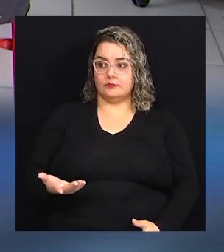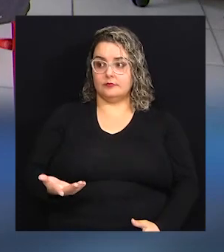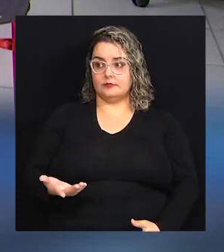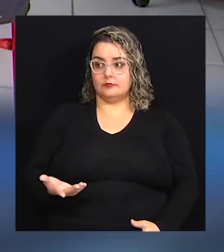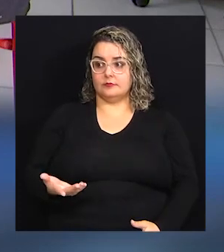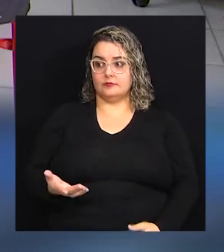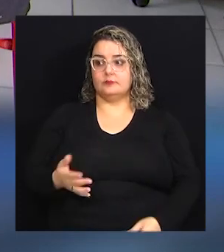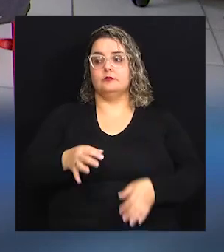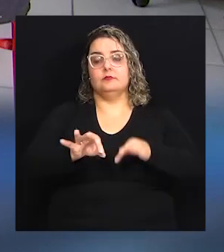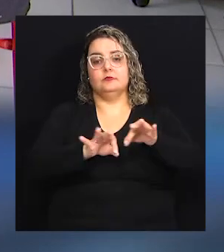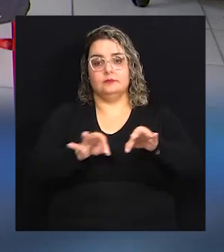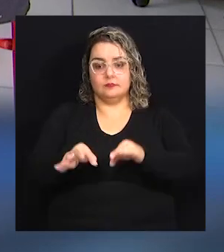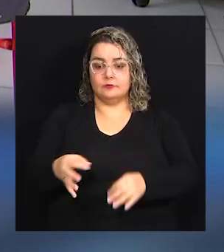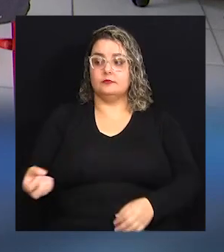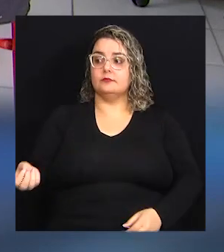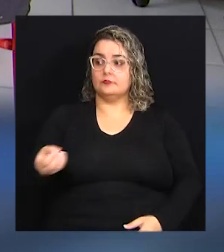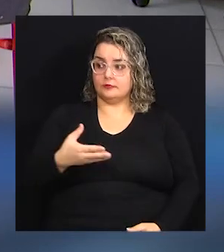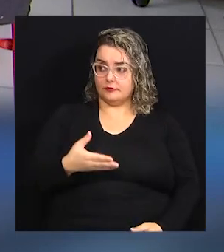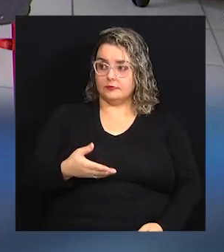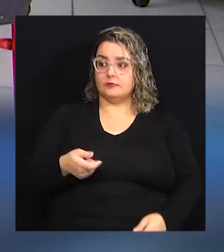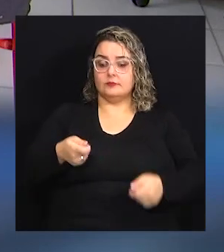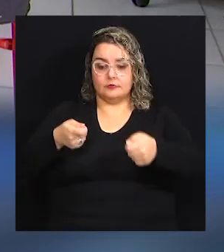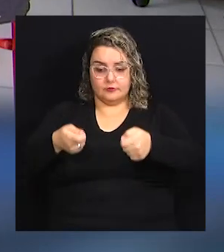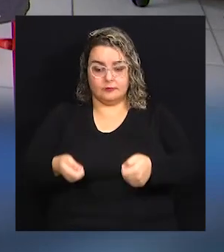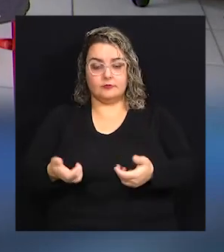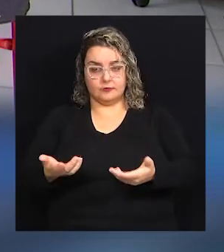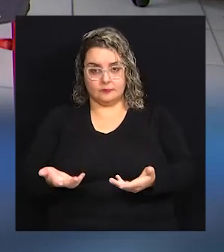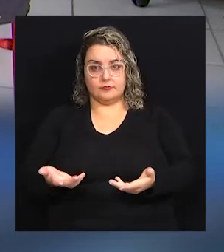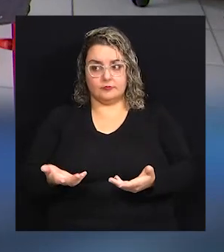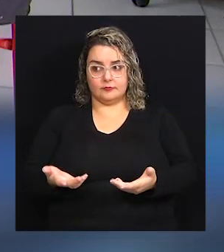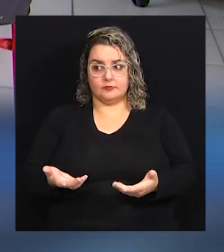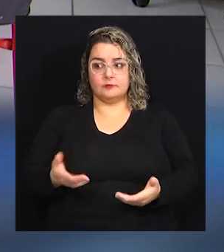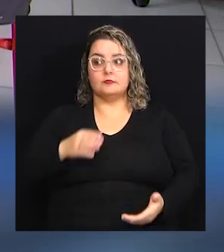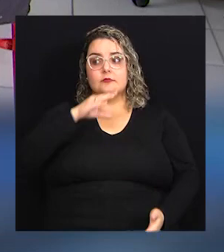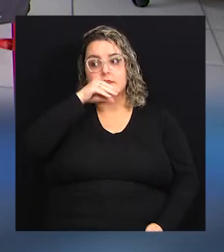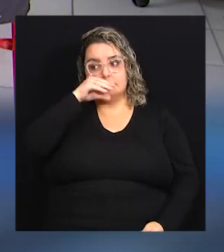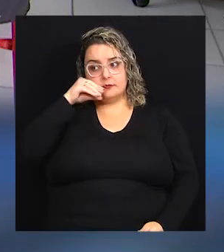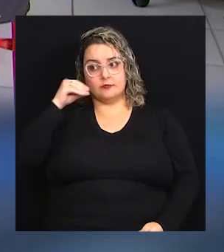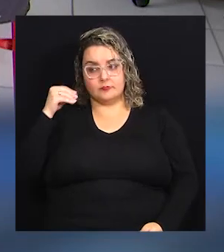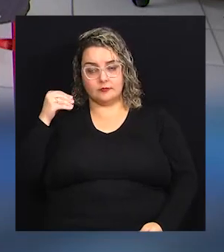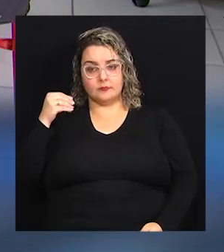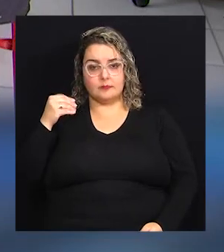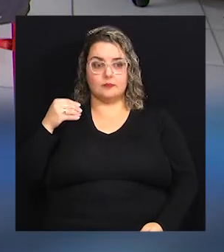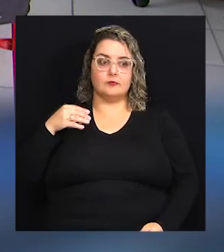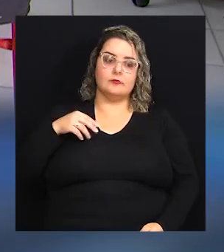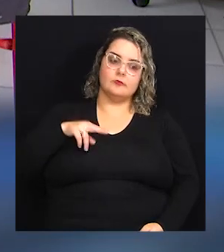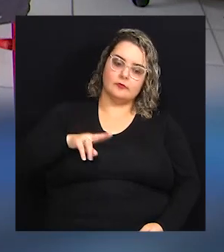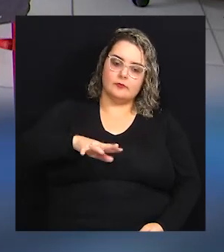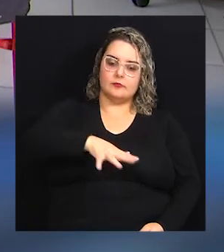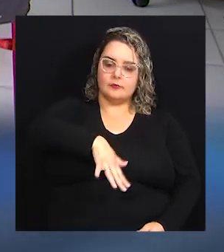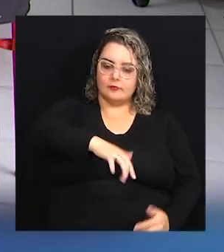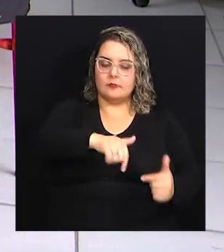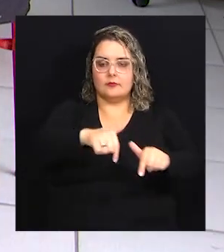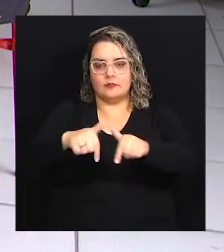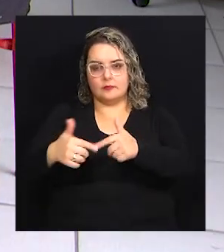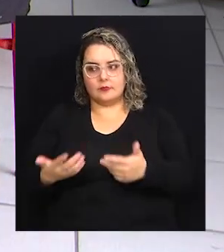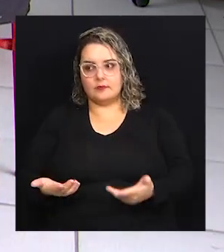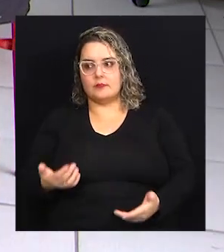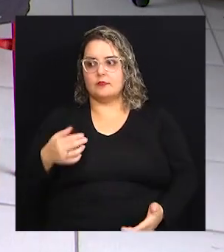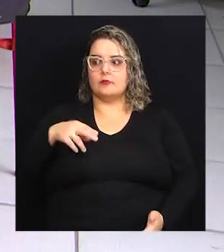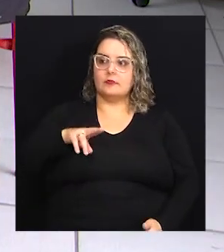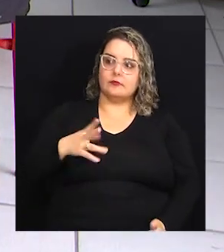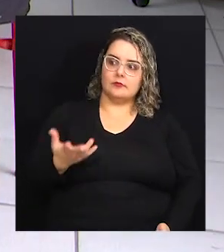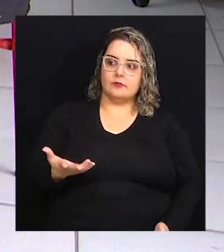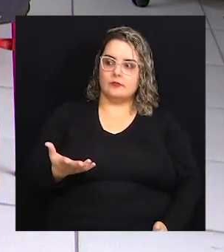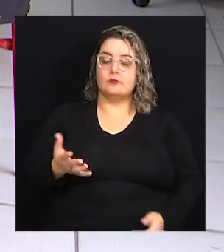daqui, e estão com um projeto novo para garantir que esses adolescentes ou entrem no mercado de